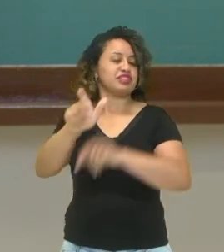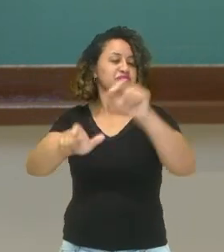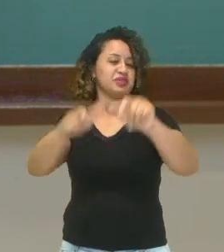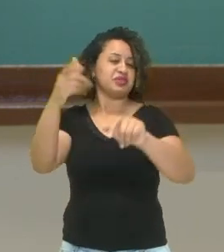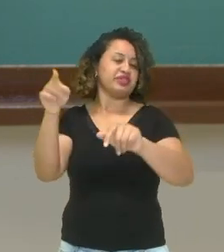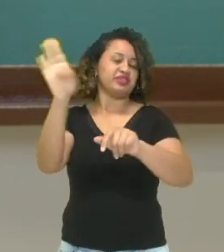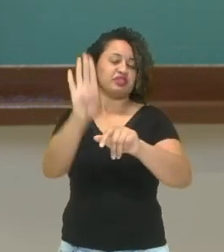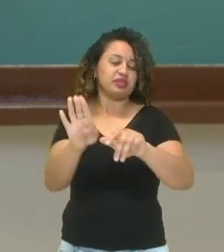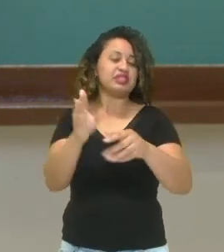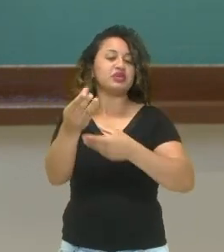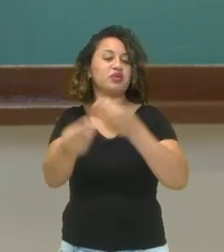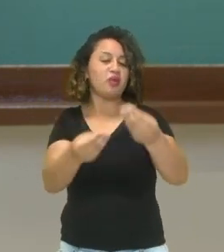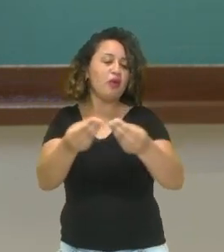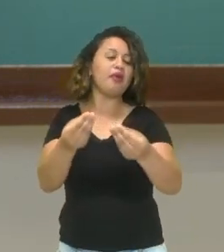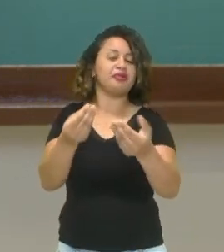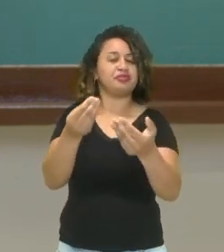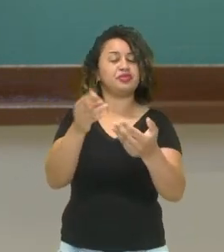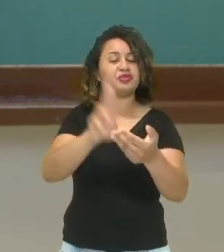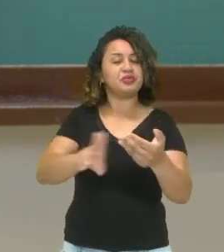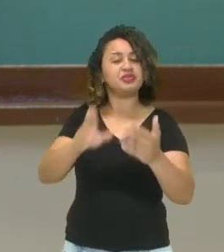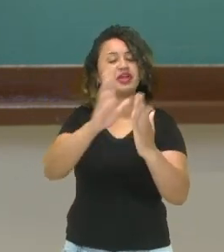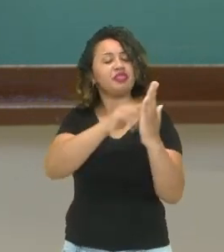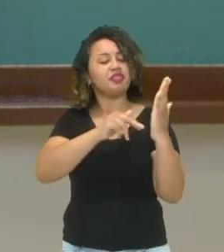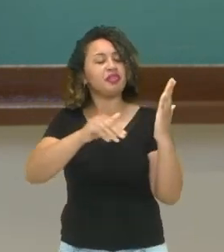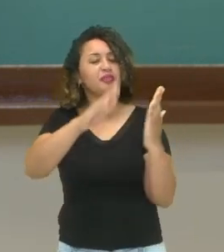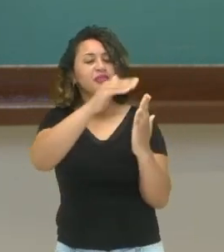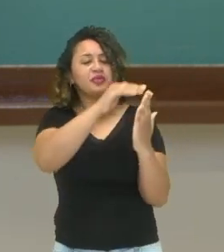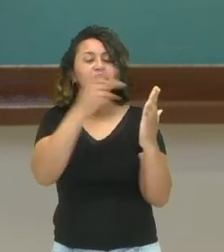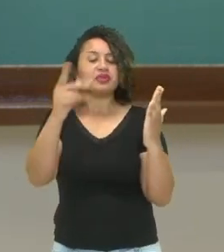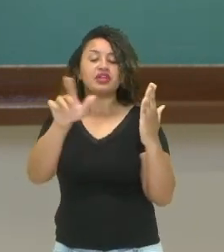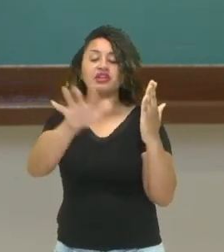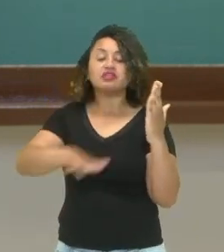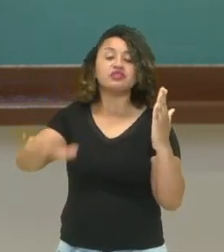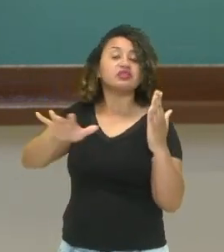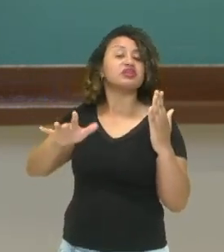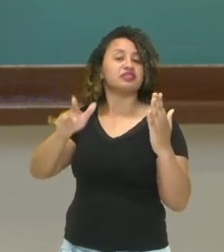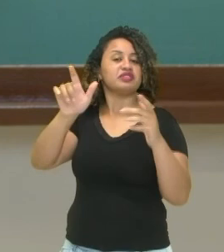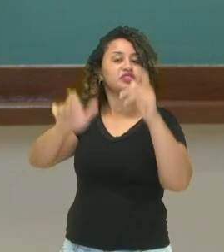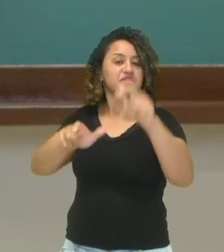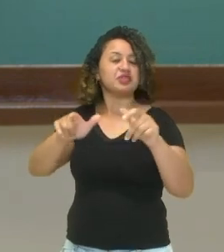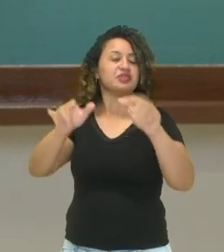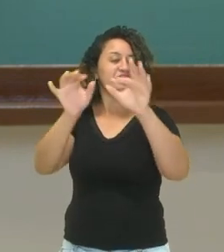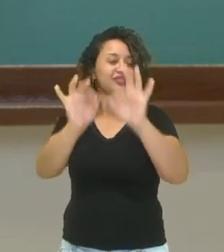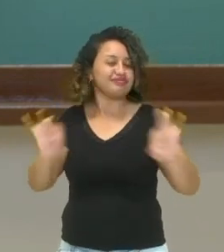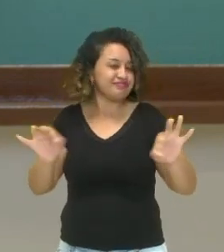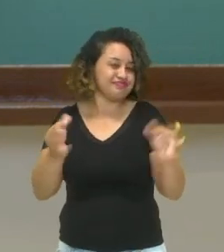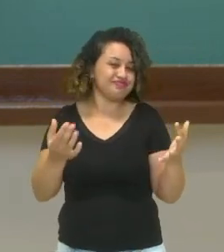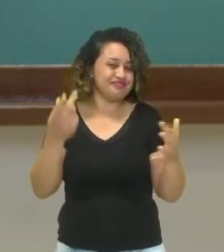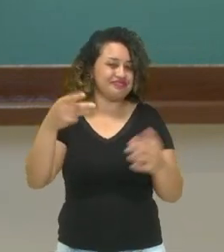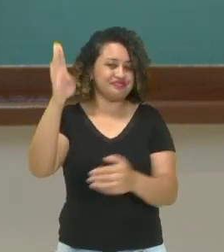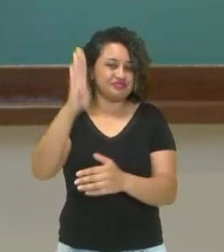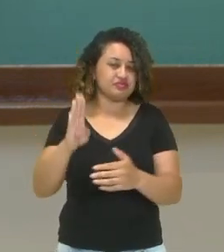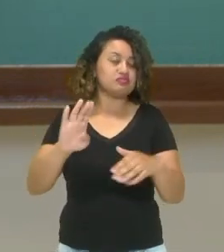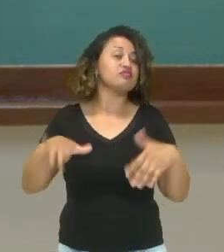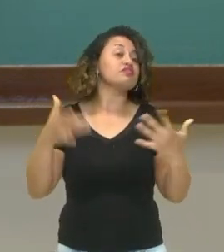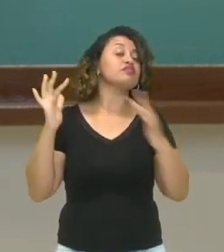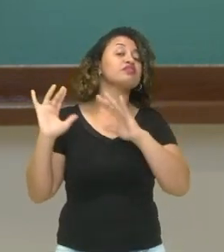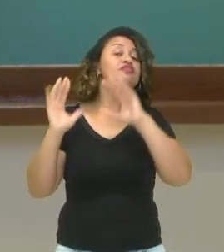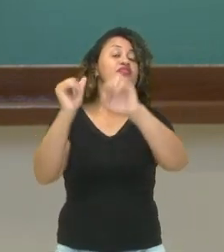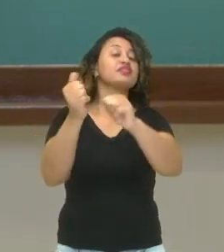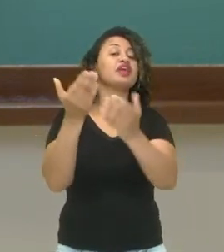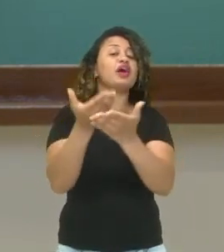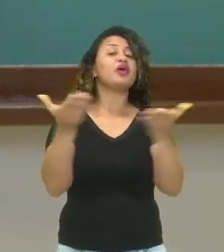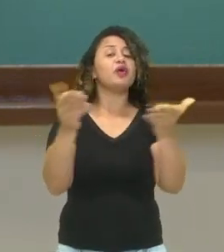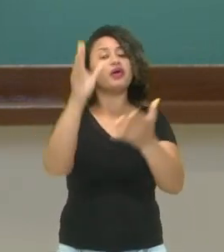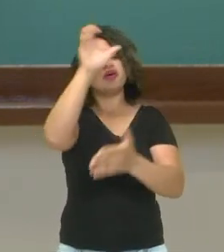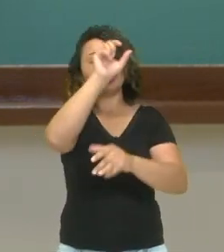de pintura, a realidade do sertanejo brasileiro. Beleza? Então, o que é que nós vimos na nossa aula de hoje,